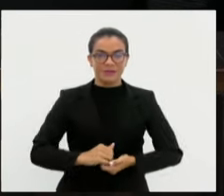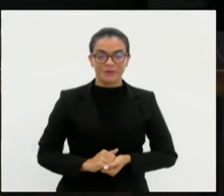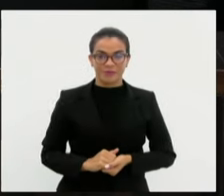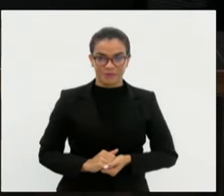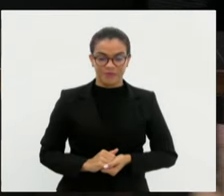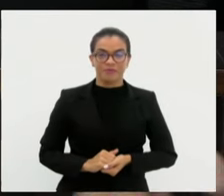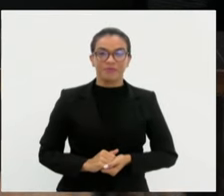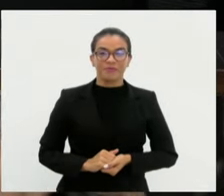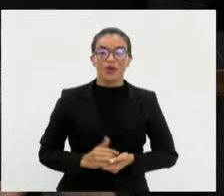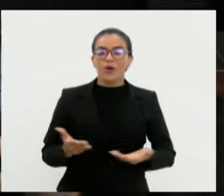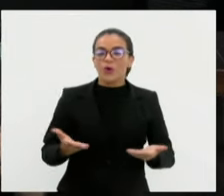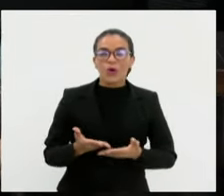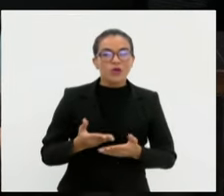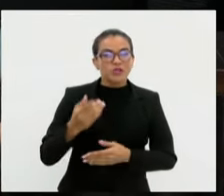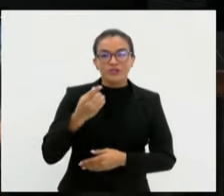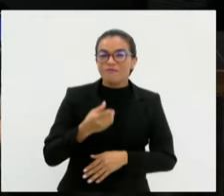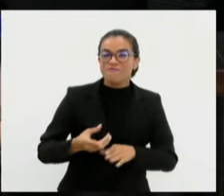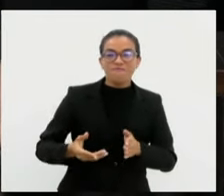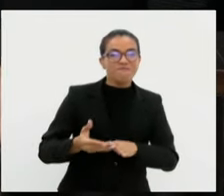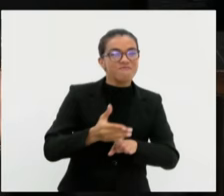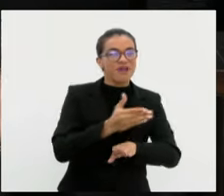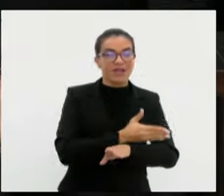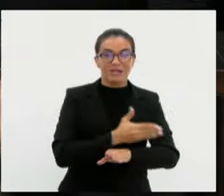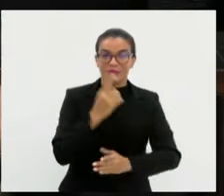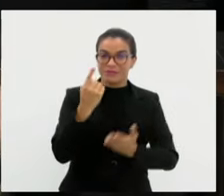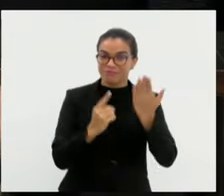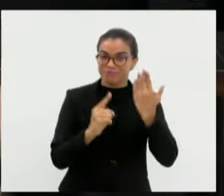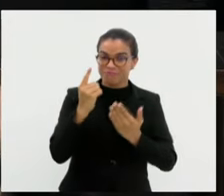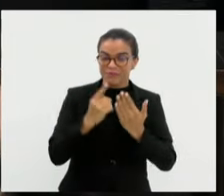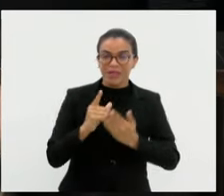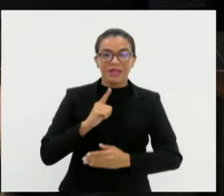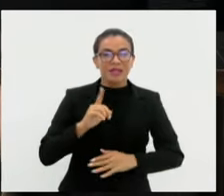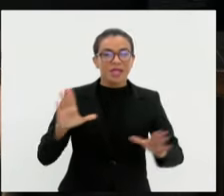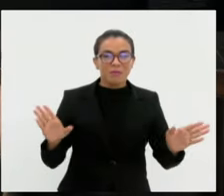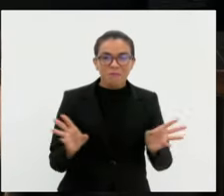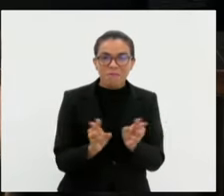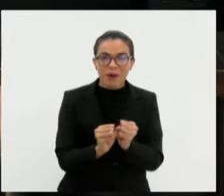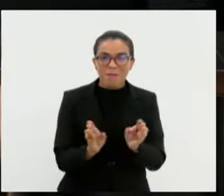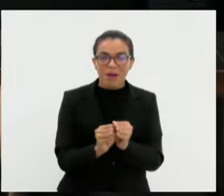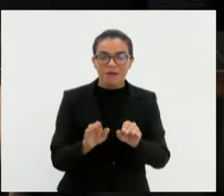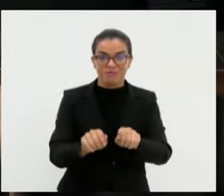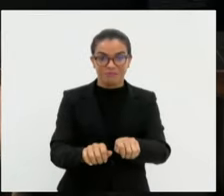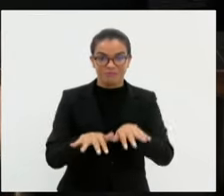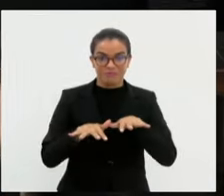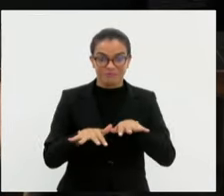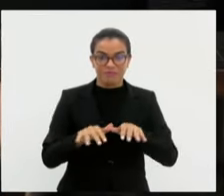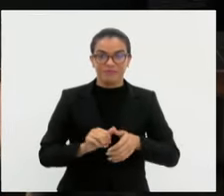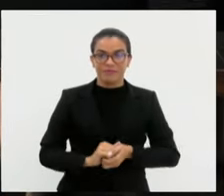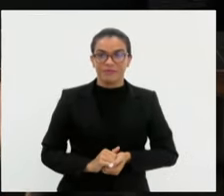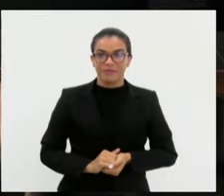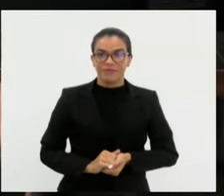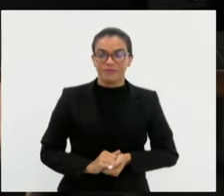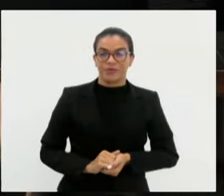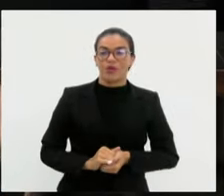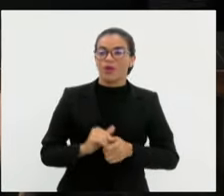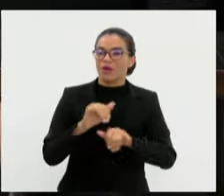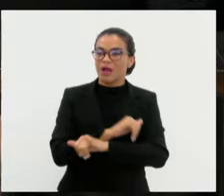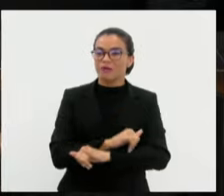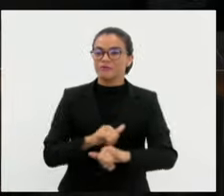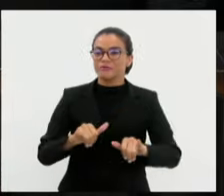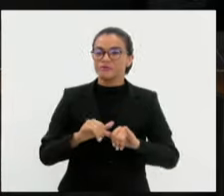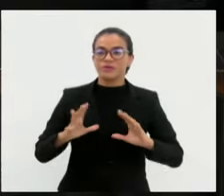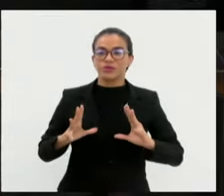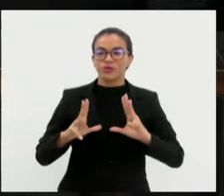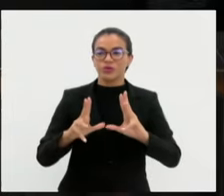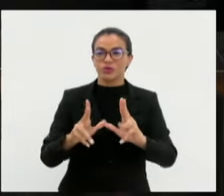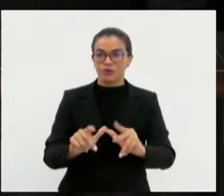Nessa véspera de carnaval, se Deus quiser, teremos uma sessão bem breve e desde já comunicando